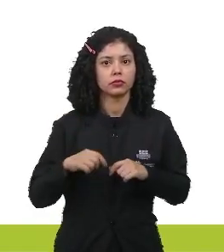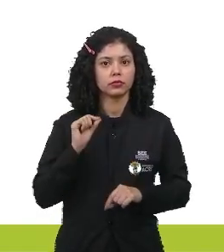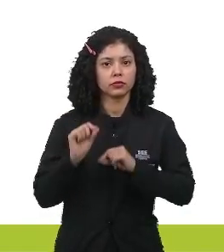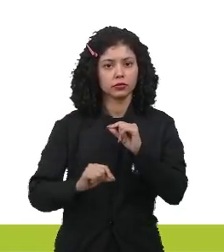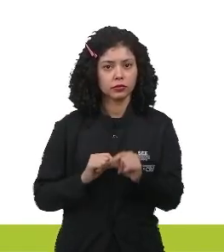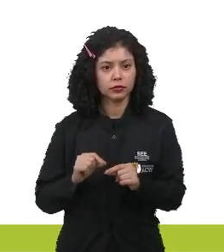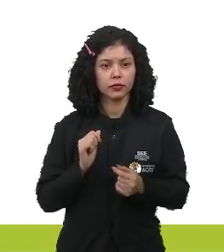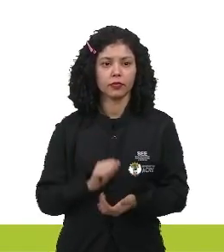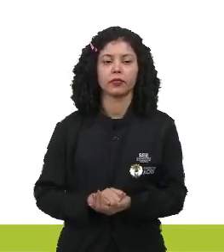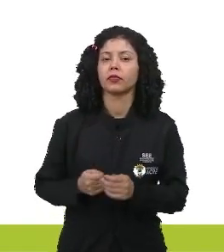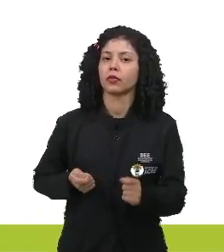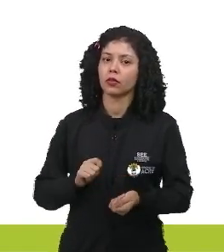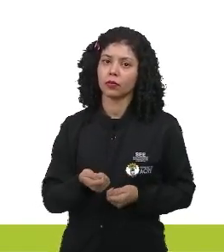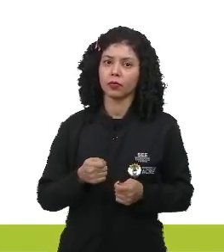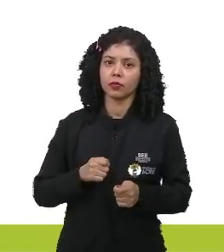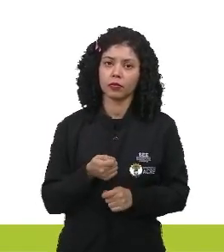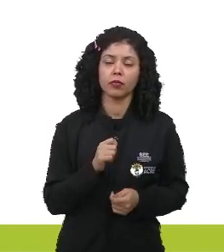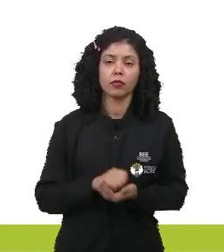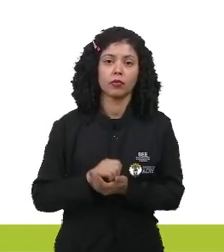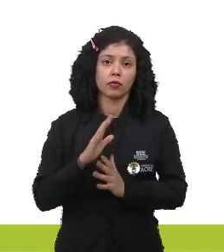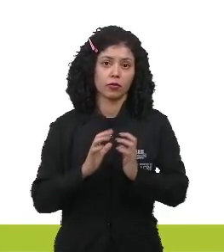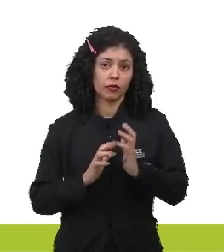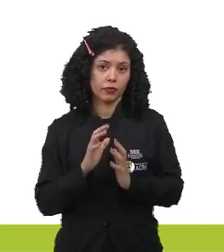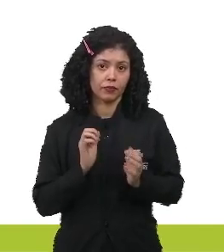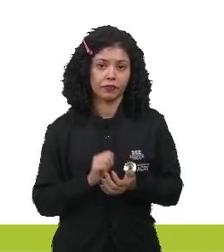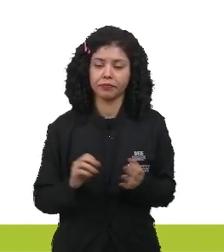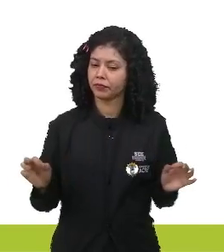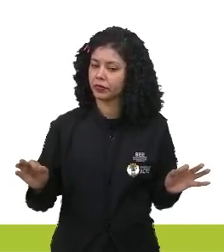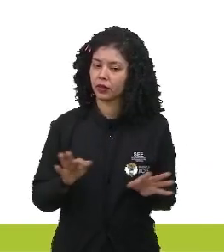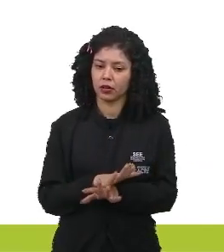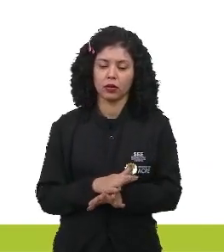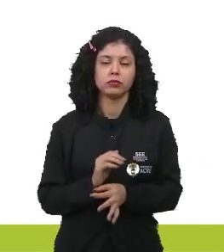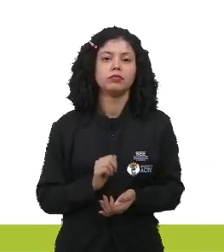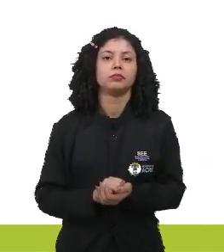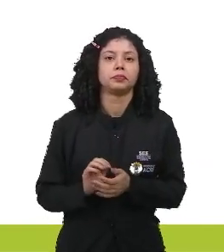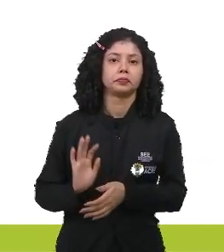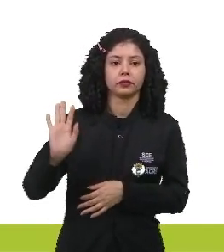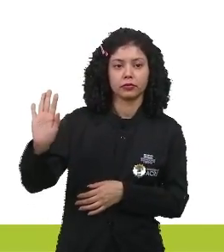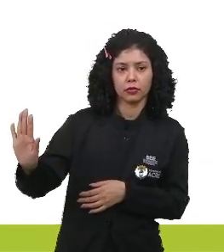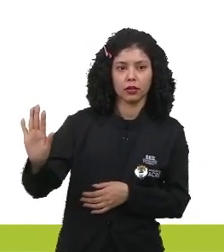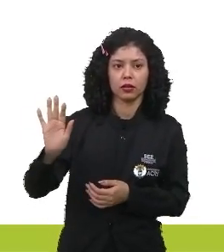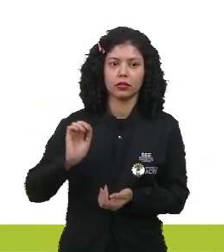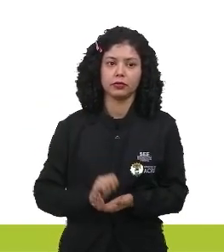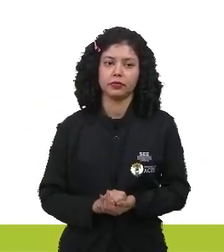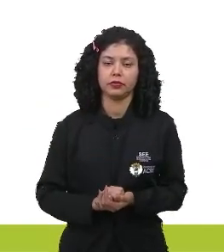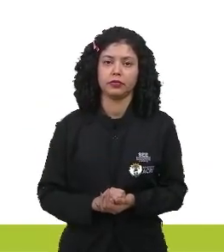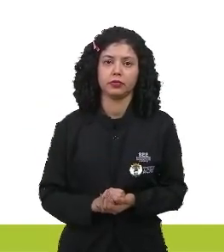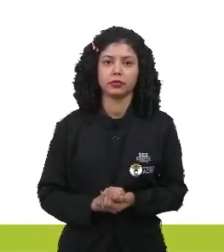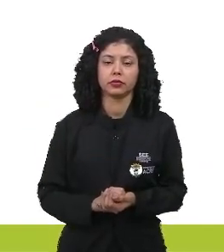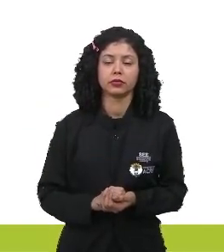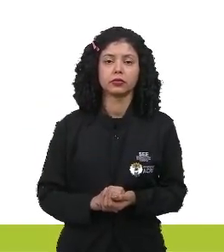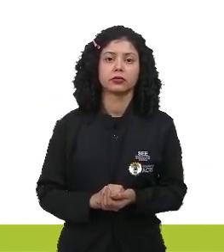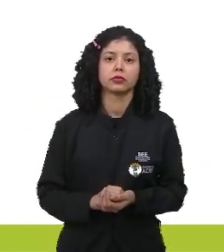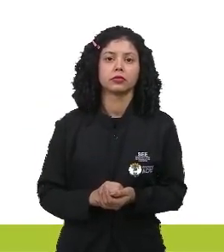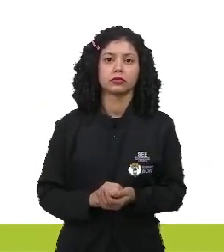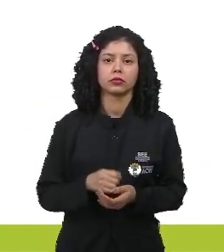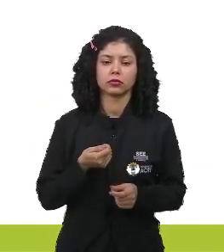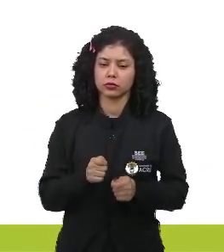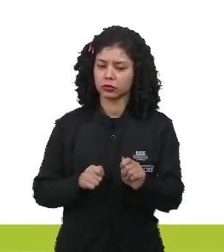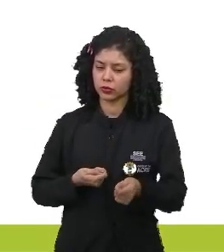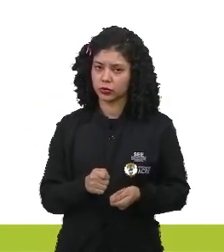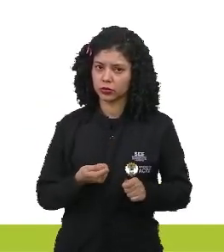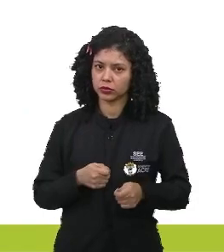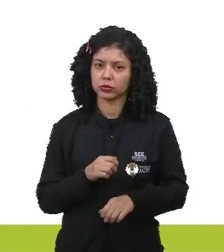um estado para controlar esses conflitos não é para acabar com eles mas para deixá-los deixar esses conflitos sobre